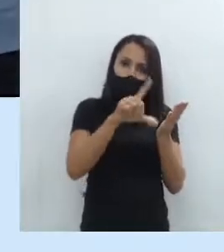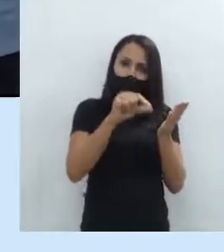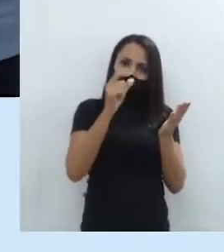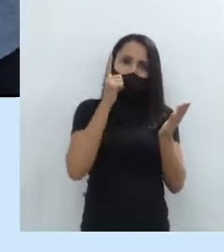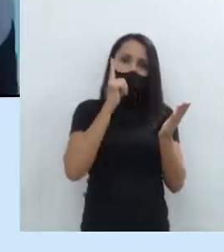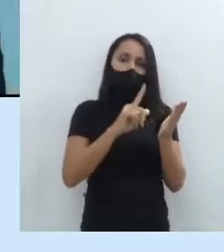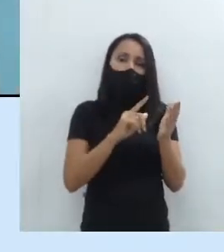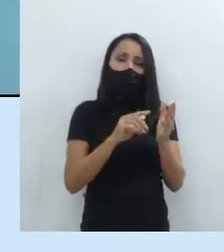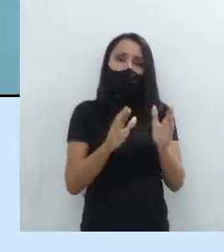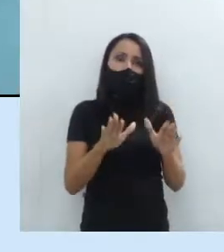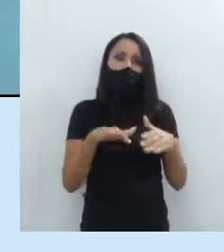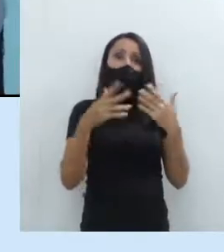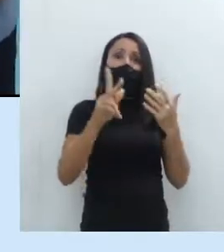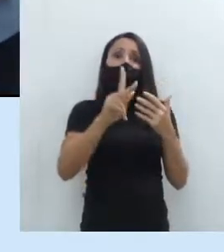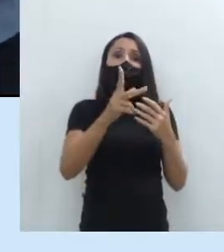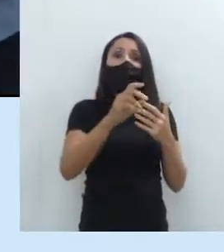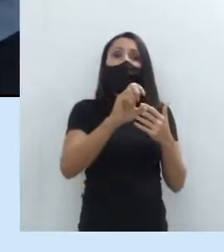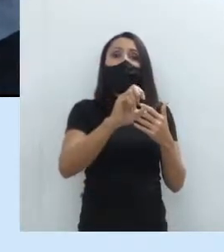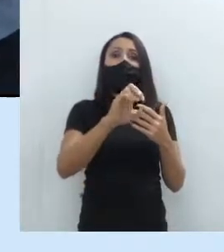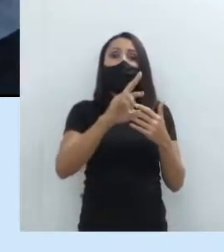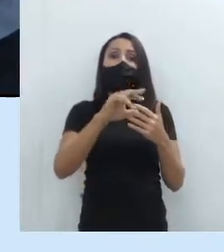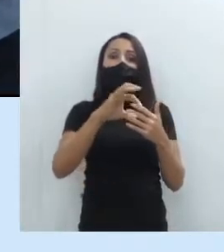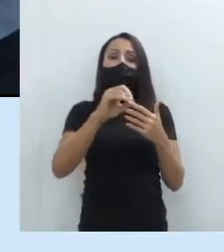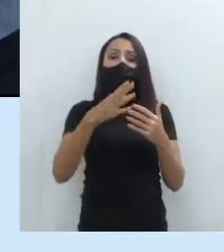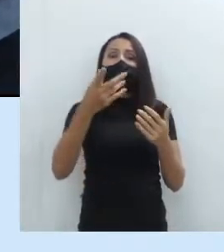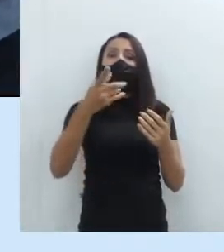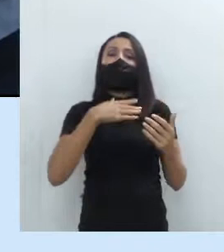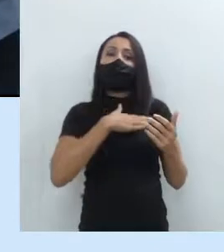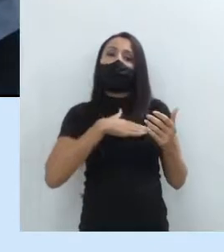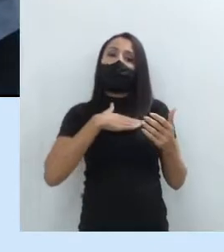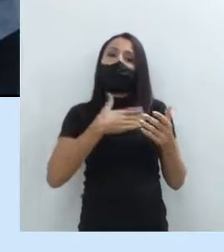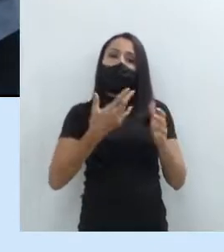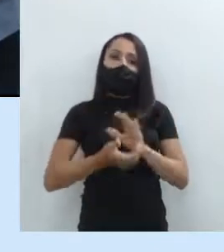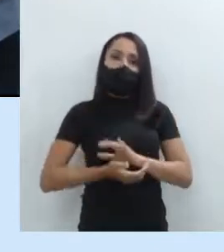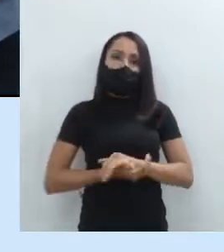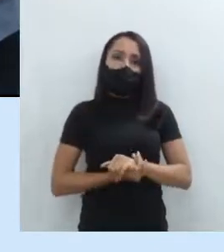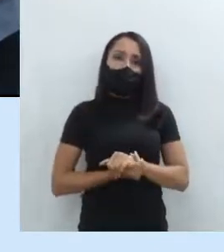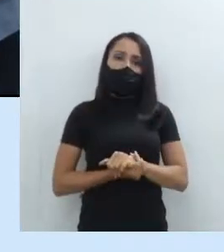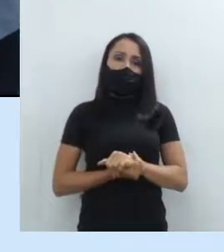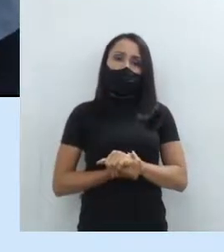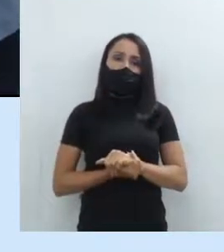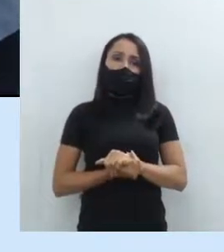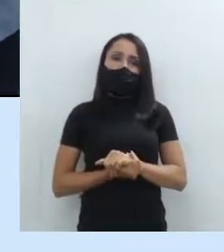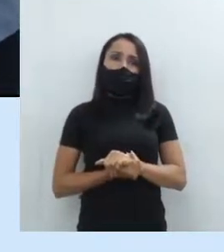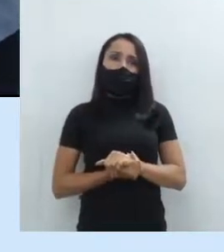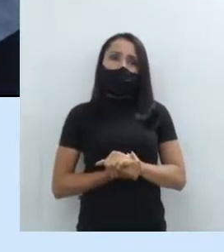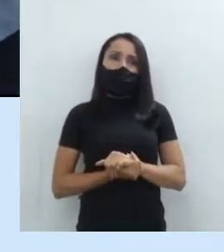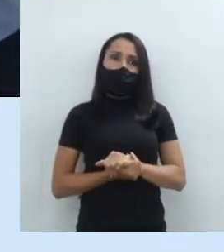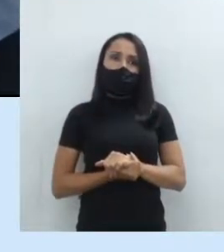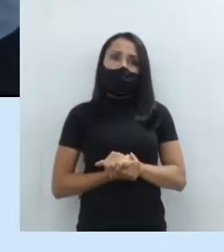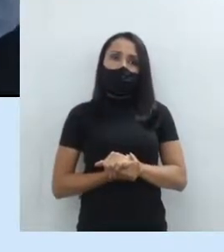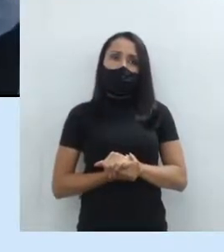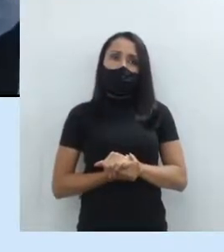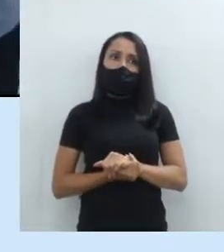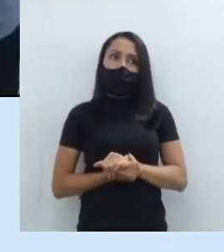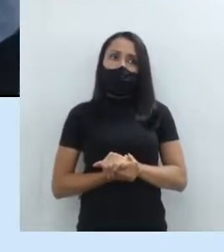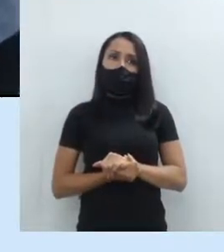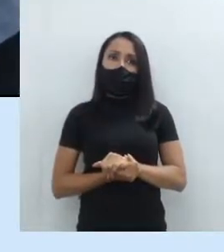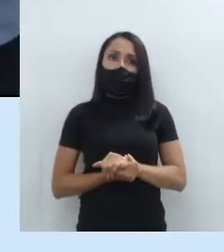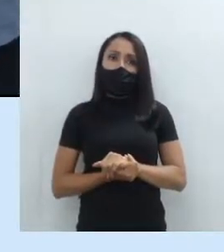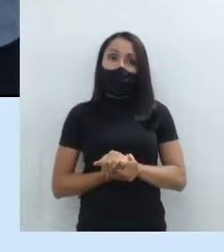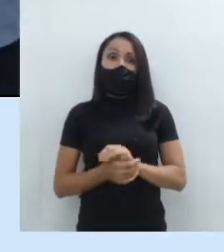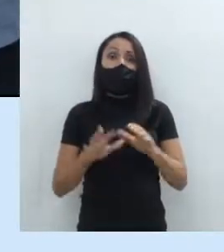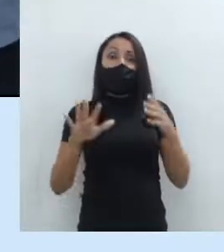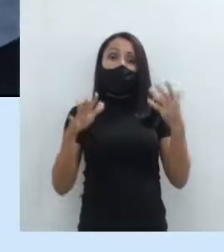o seu herói favorito? Qual o seu herói favorito? Pode ser um herói, né, feito esses que